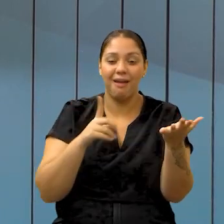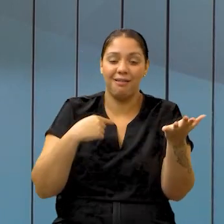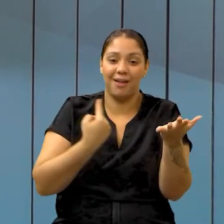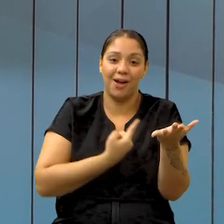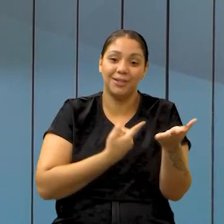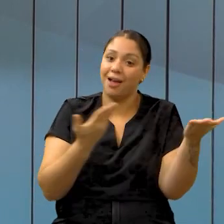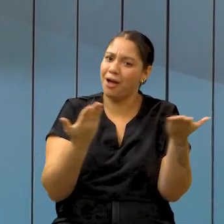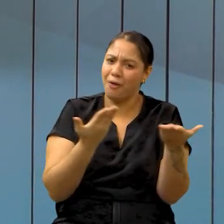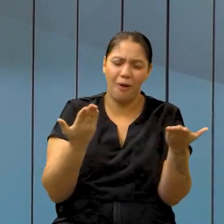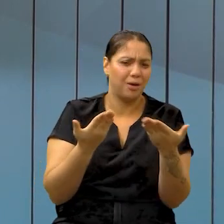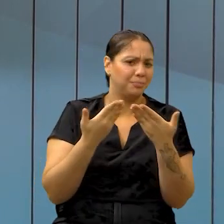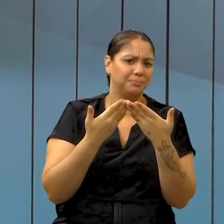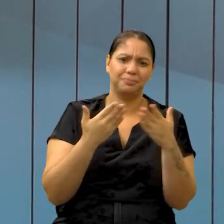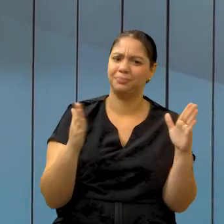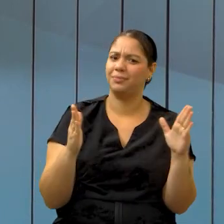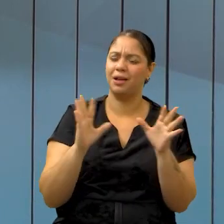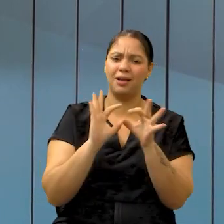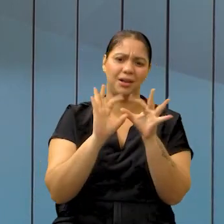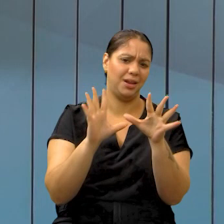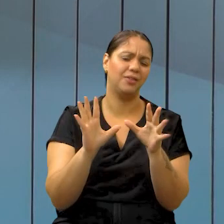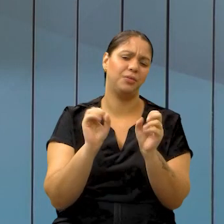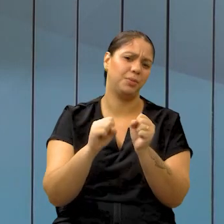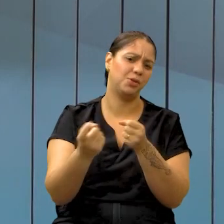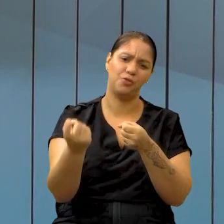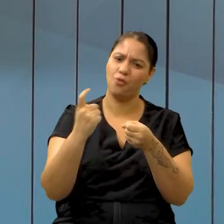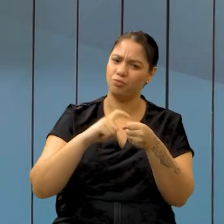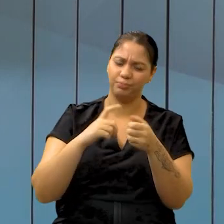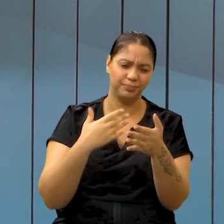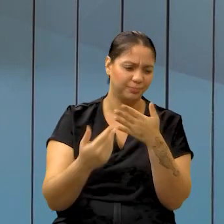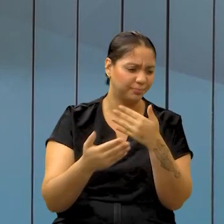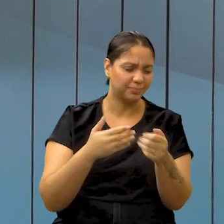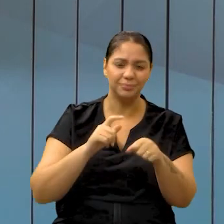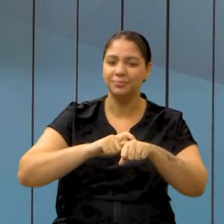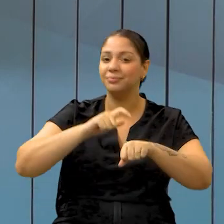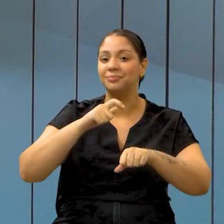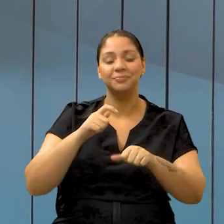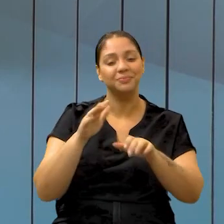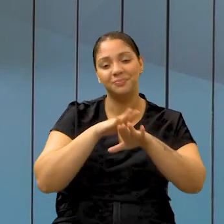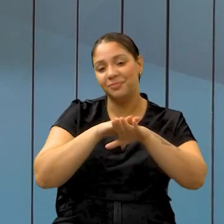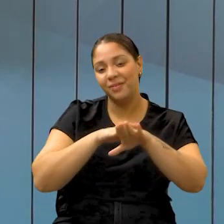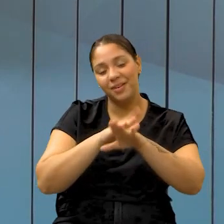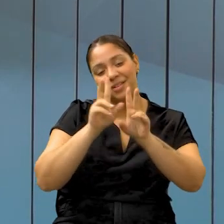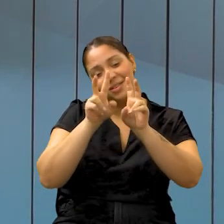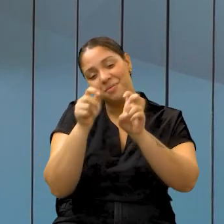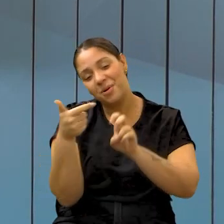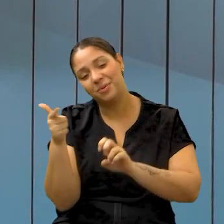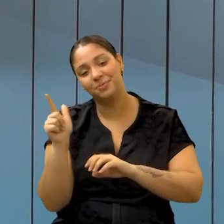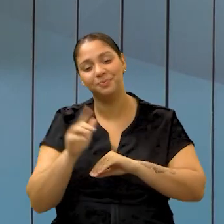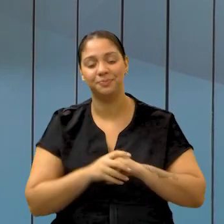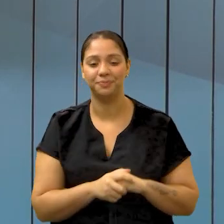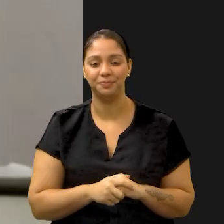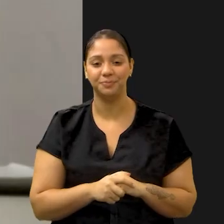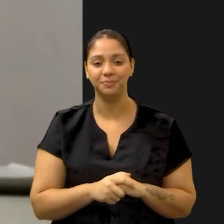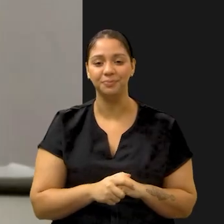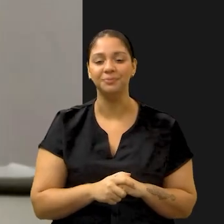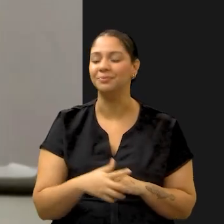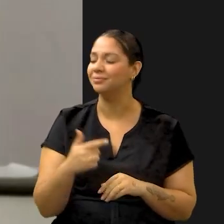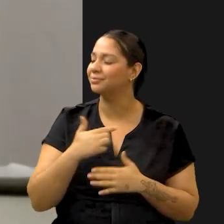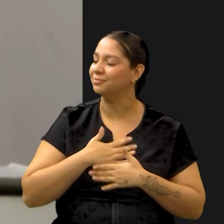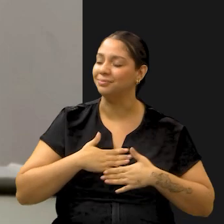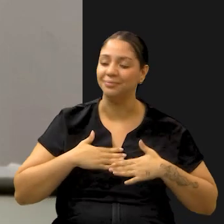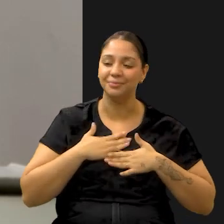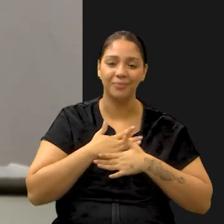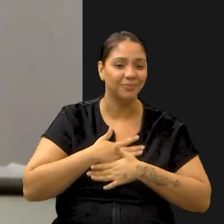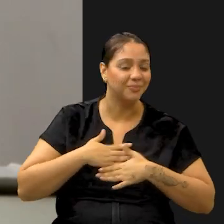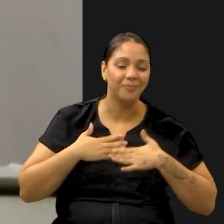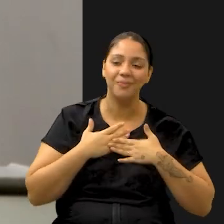conhecimento com a gente. A gente deixa as portas abertas para você voltar em outro momento e falar sobre outro assunto.